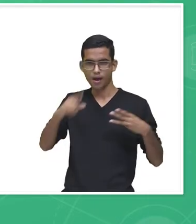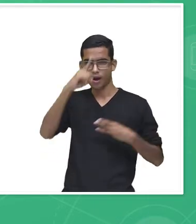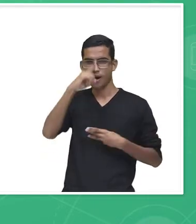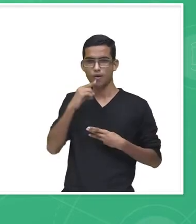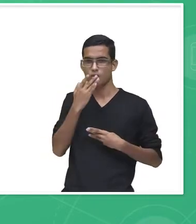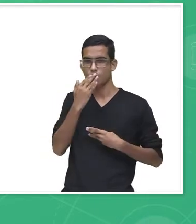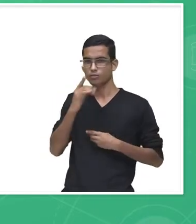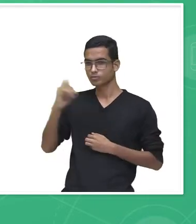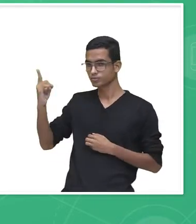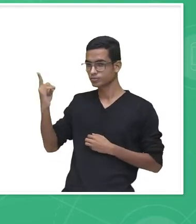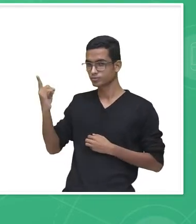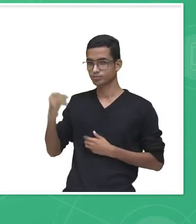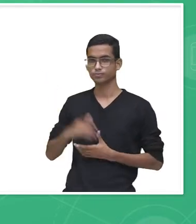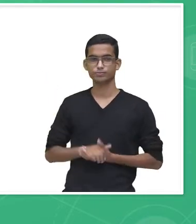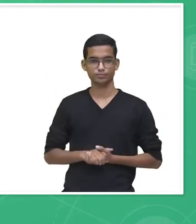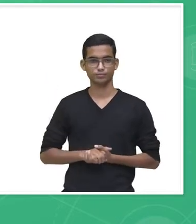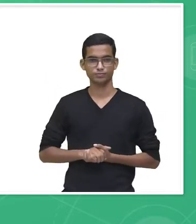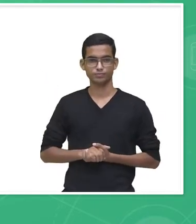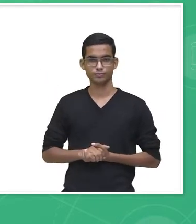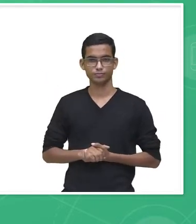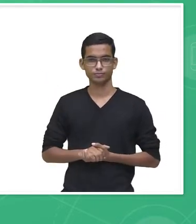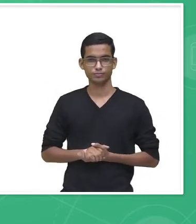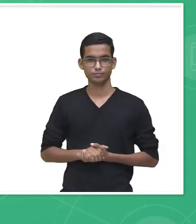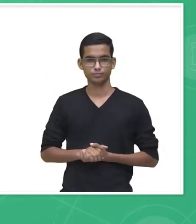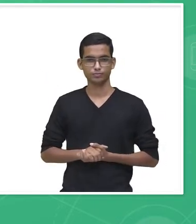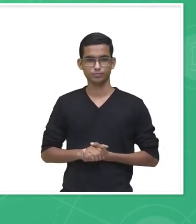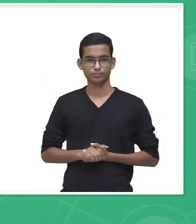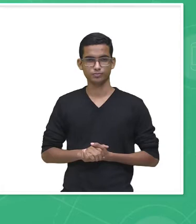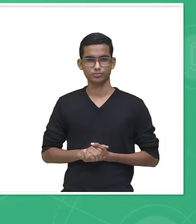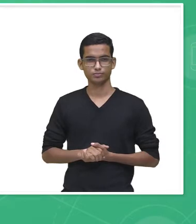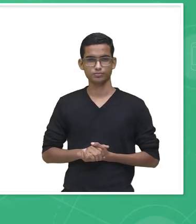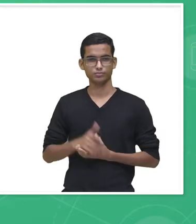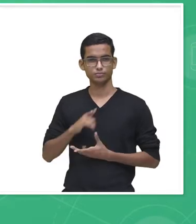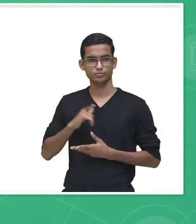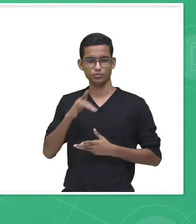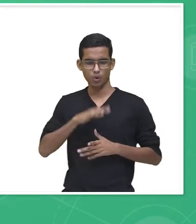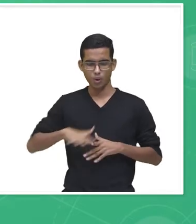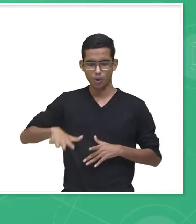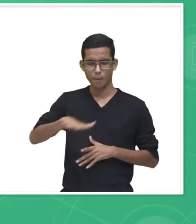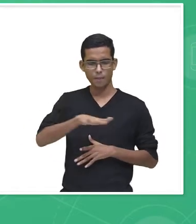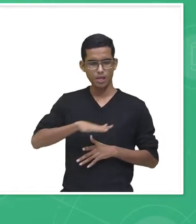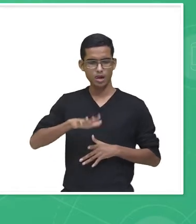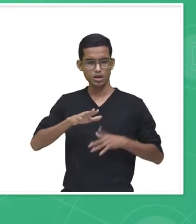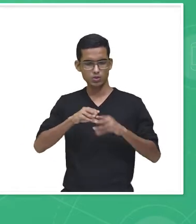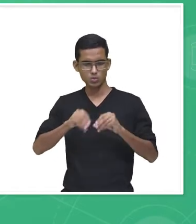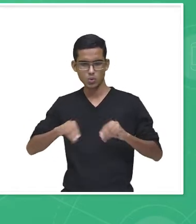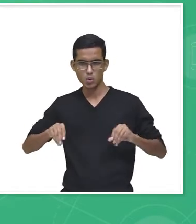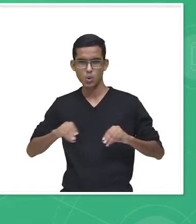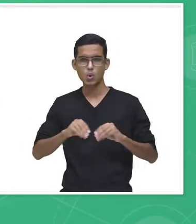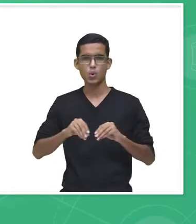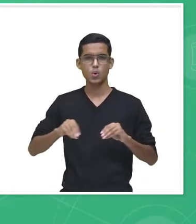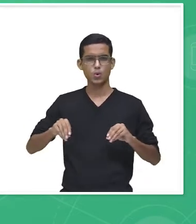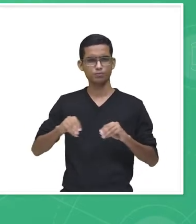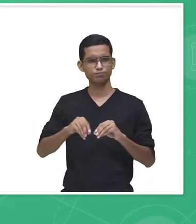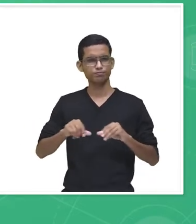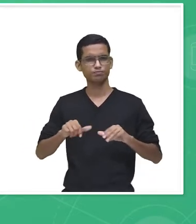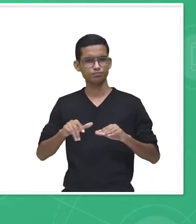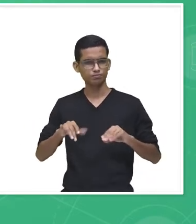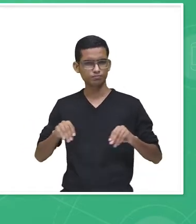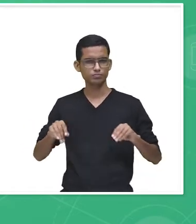média solubilidade então é uma discreta adaptada ao ambiente terrestre na embora vai acontecer ali